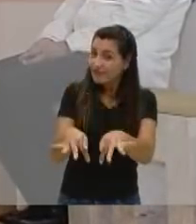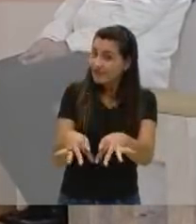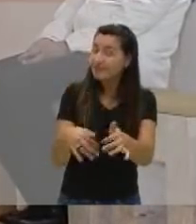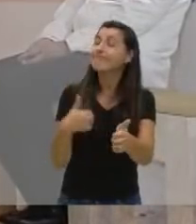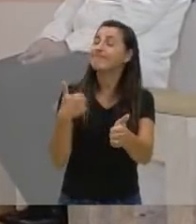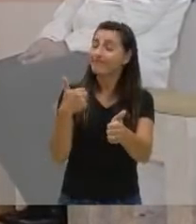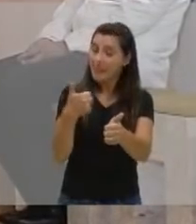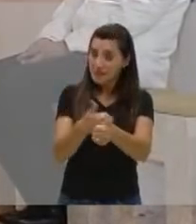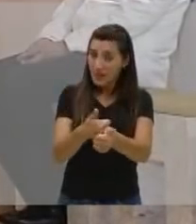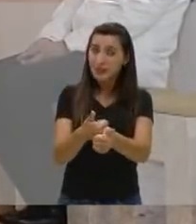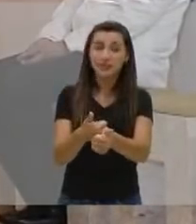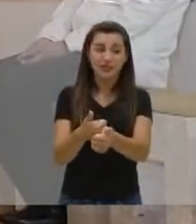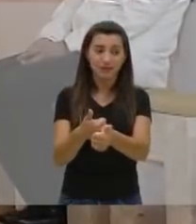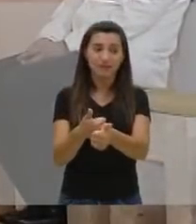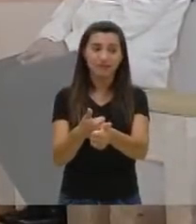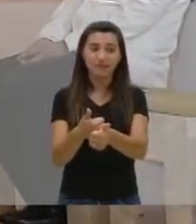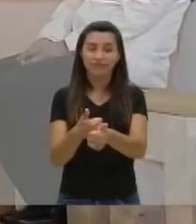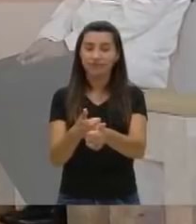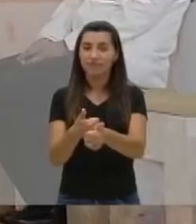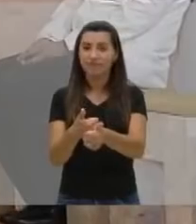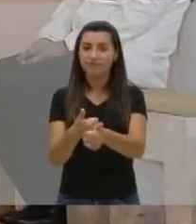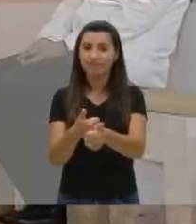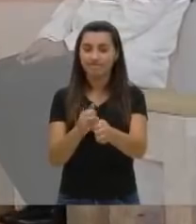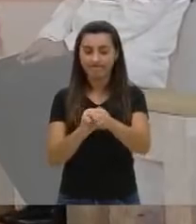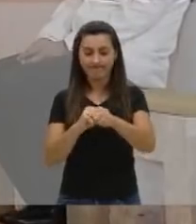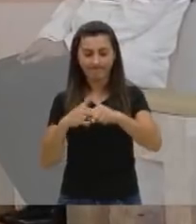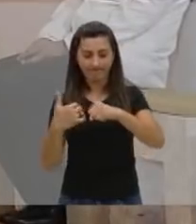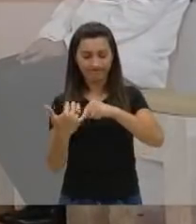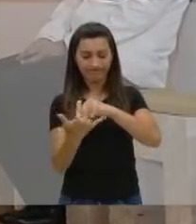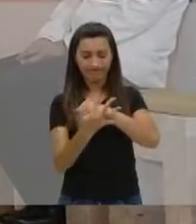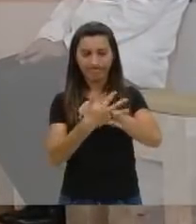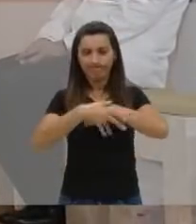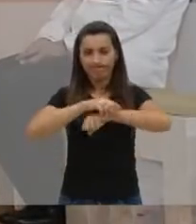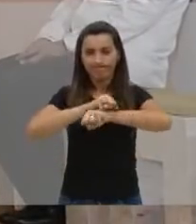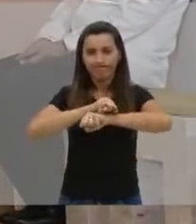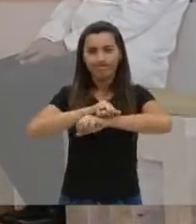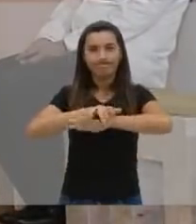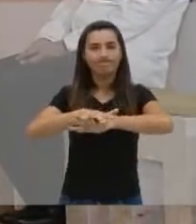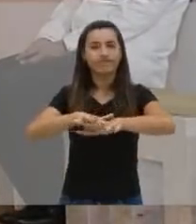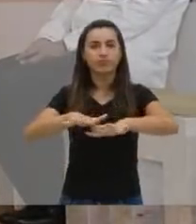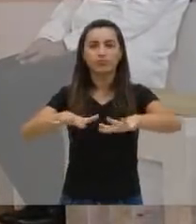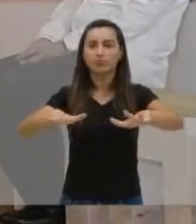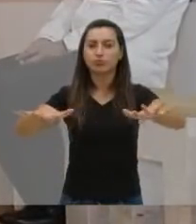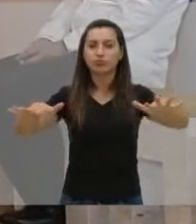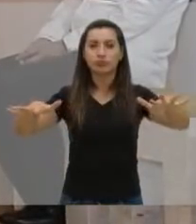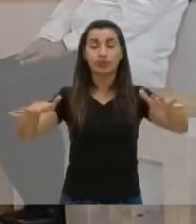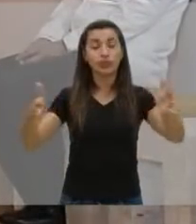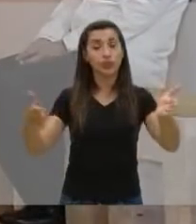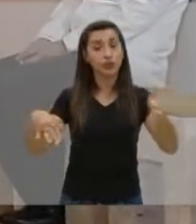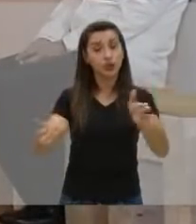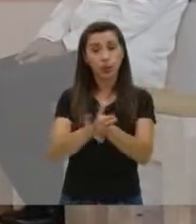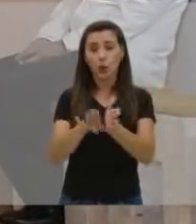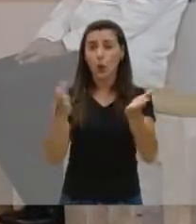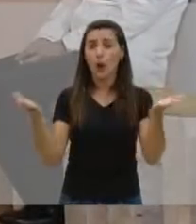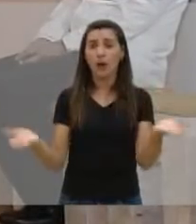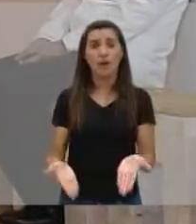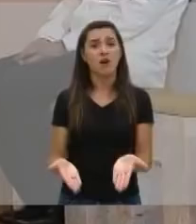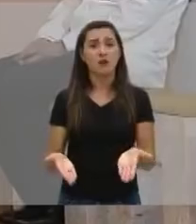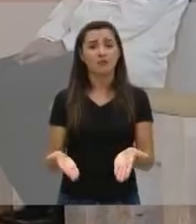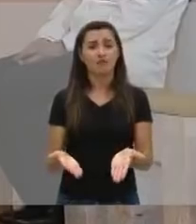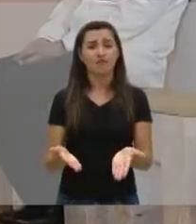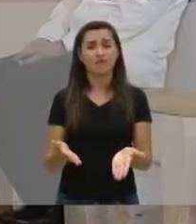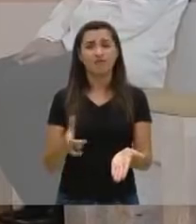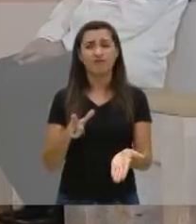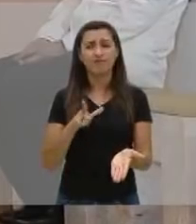hora, a pandemia está dizimando, chegou a hora, a vida está